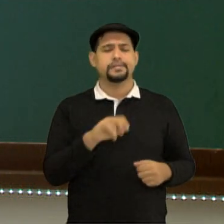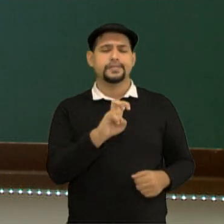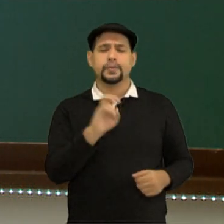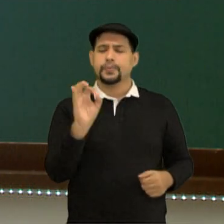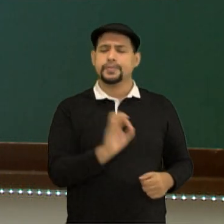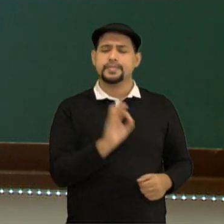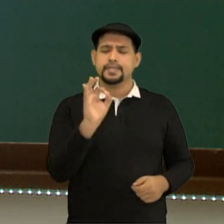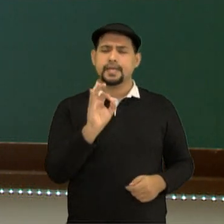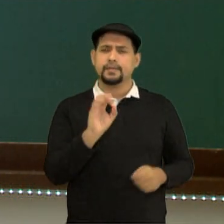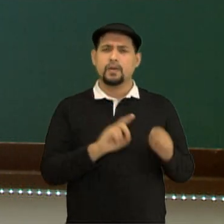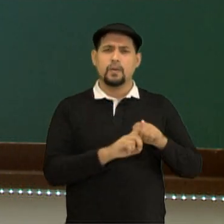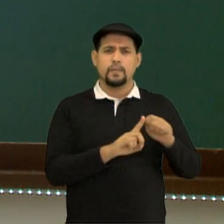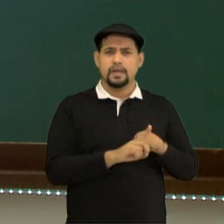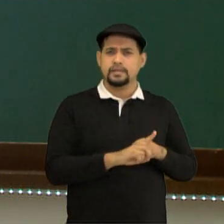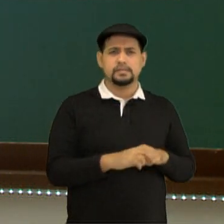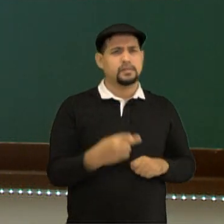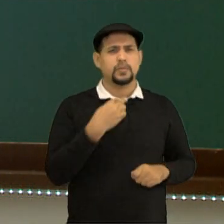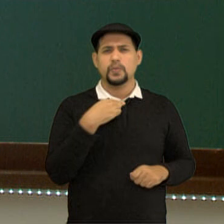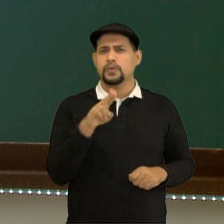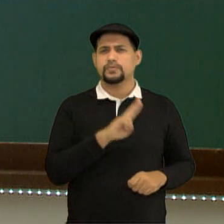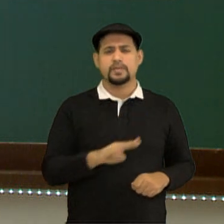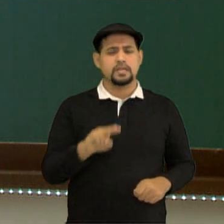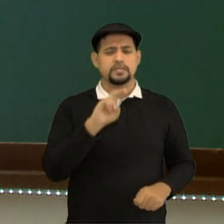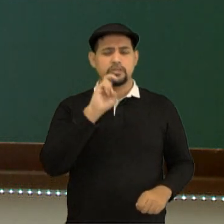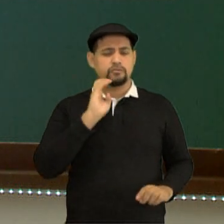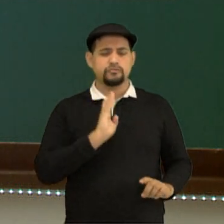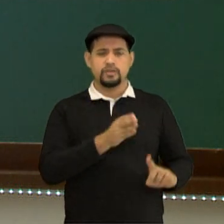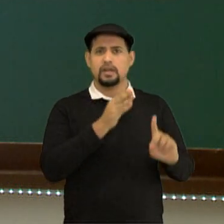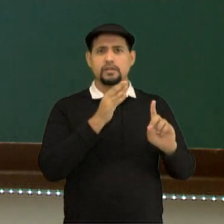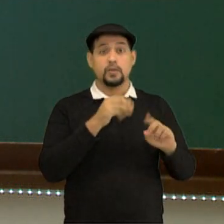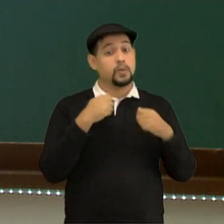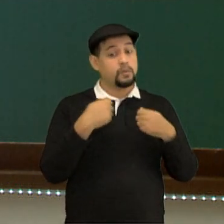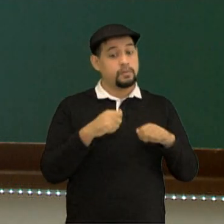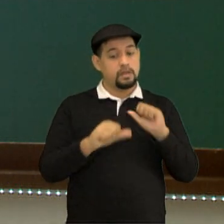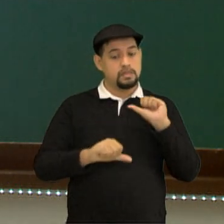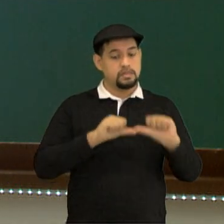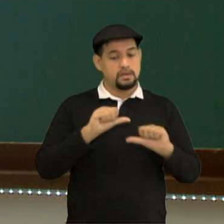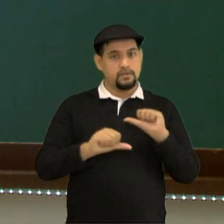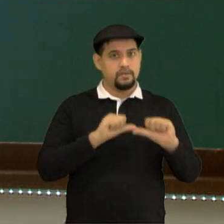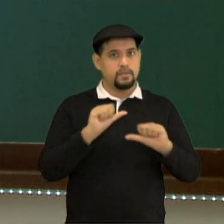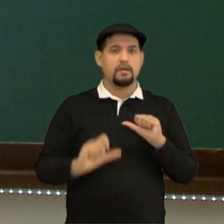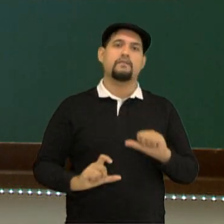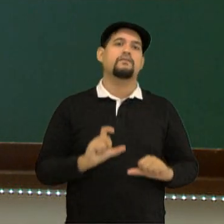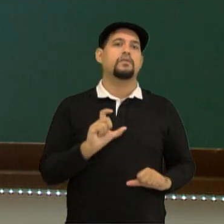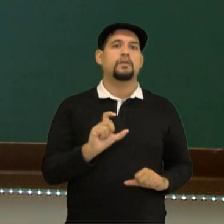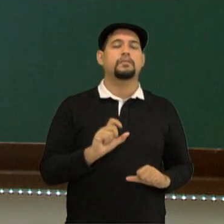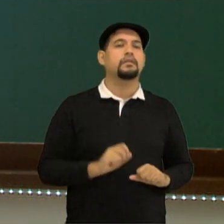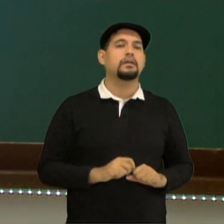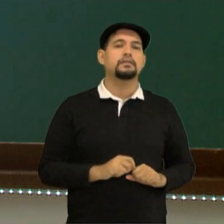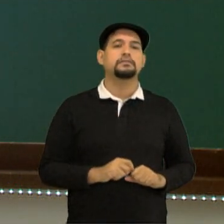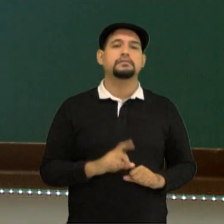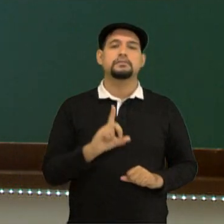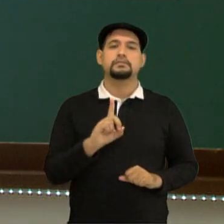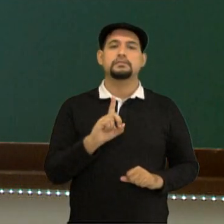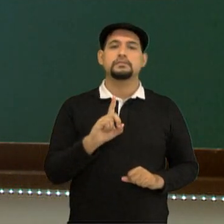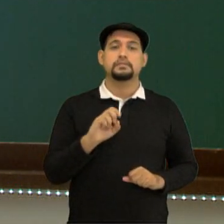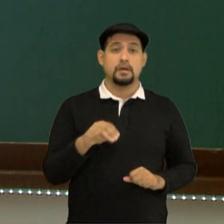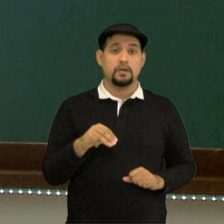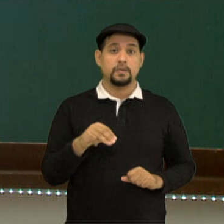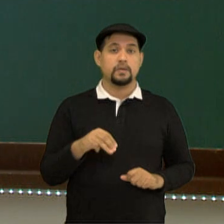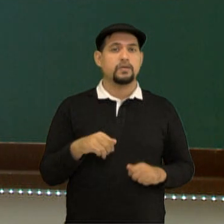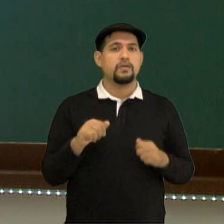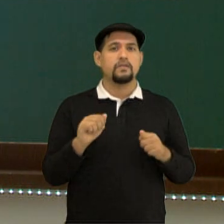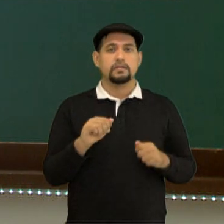ao mês, eu não posso colocar o 5 direto, eu tenho que transformar ele na forma decimal, ou seja, eu vou